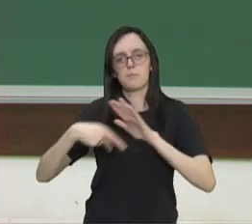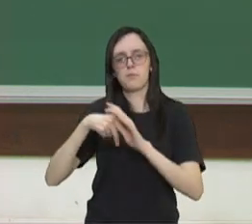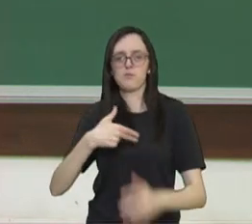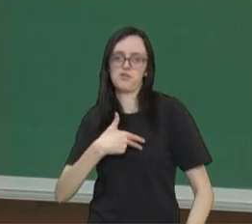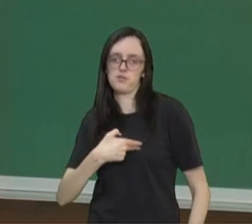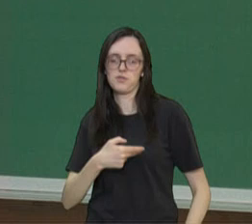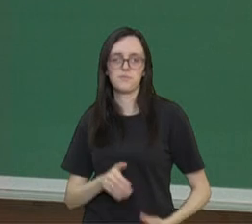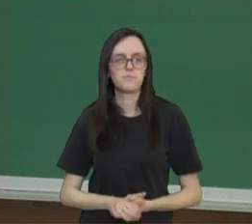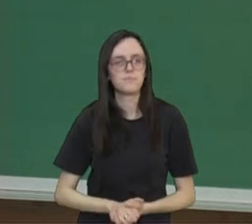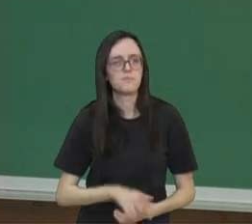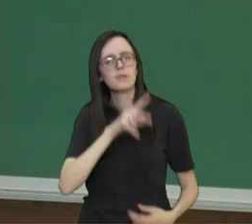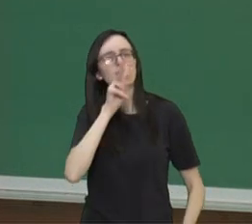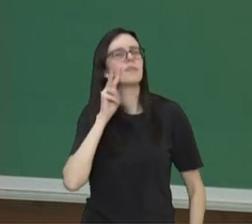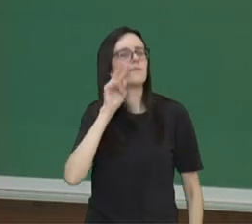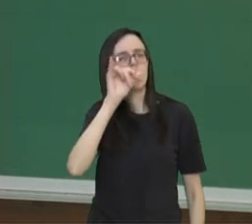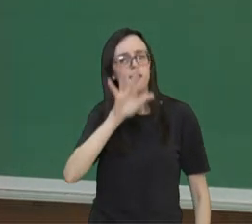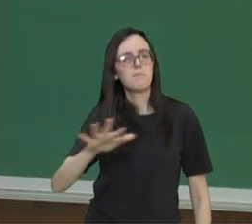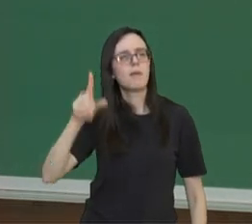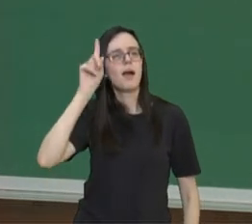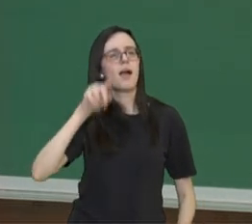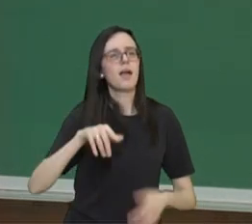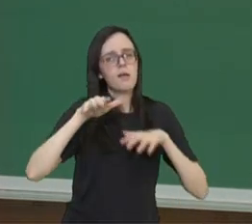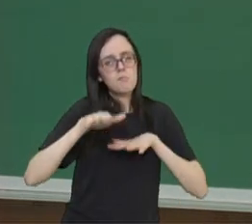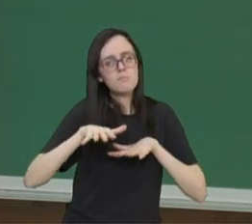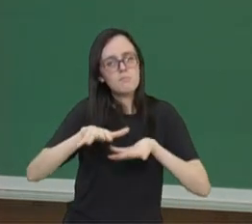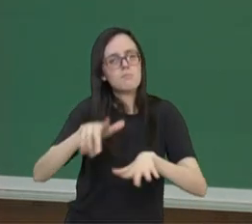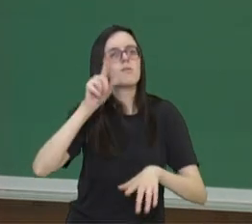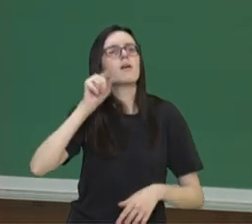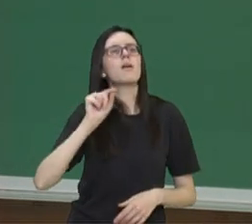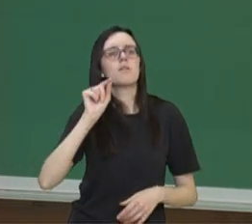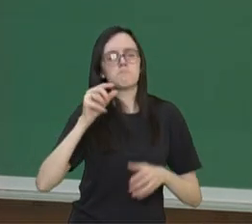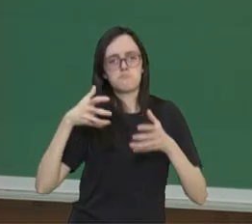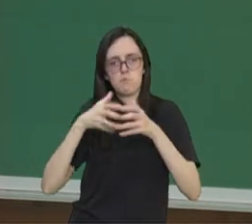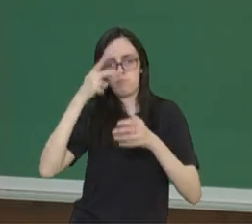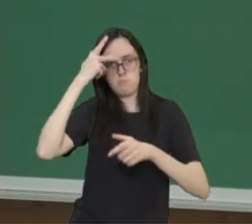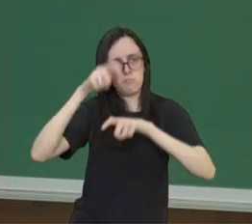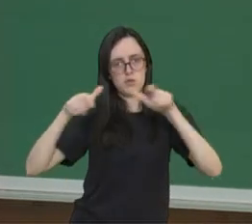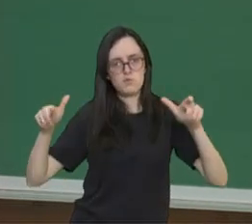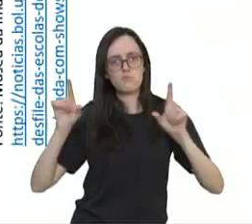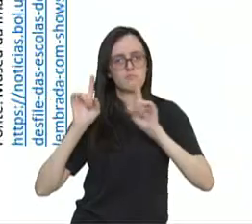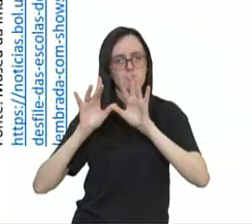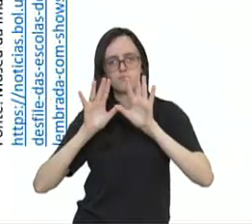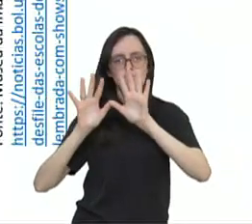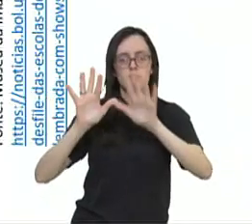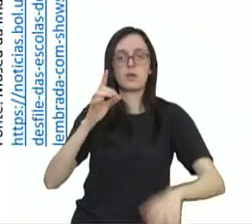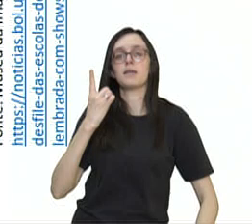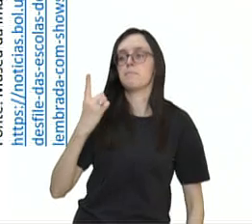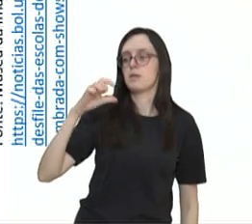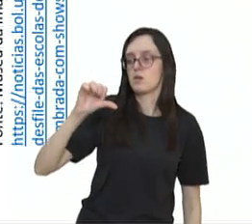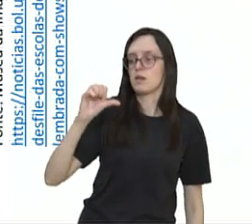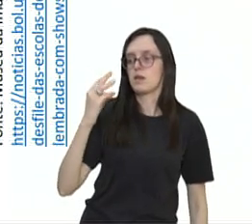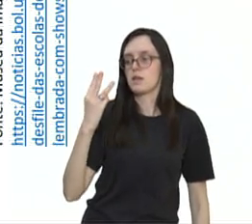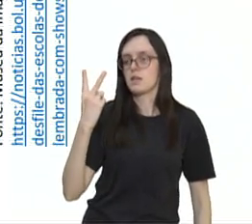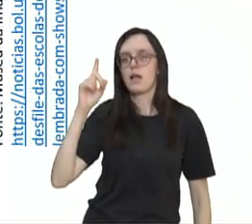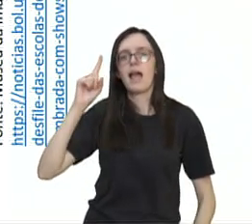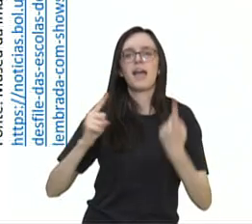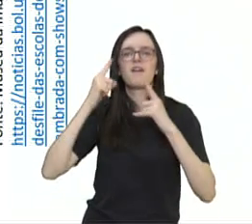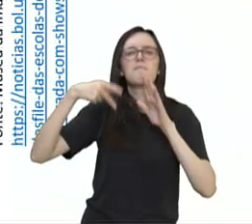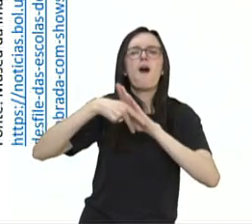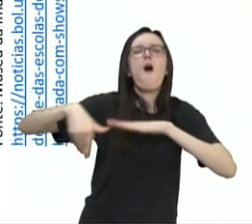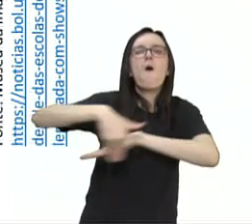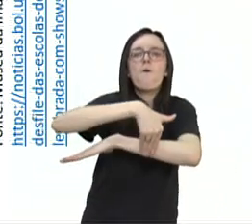Vargas. Aqui você tem uma imagem de um desfile de foliões em 1932, um carnaval de rua do Rio de